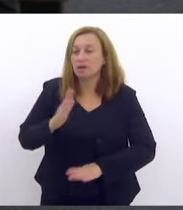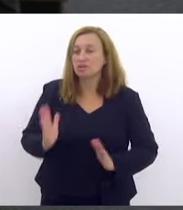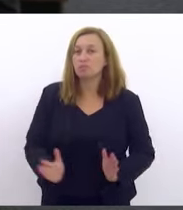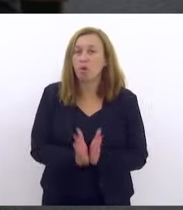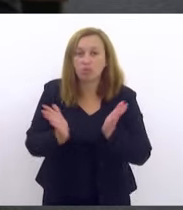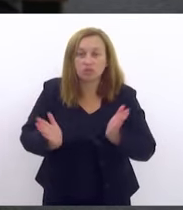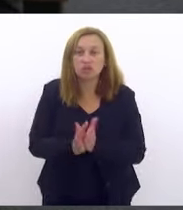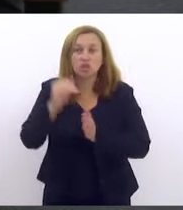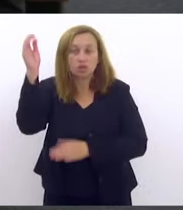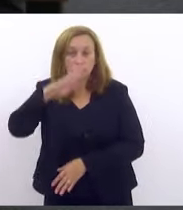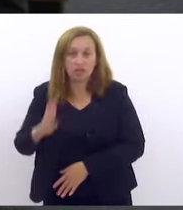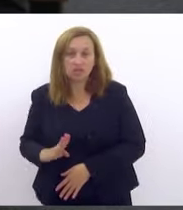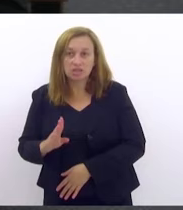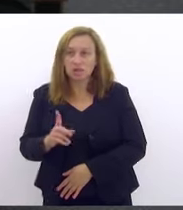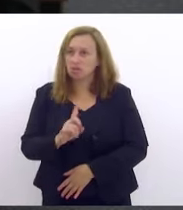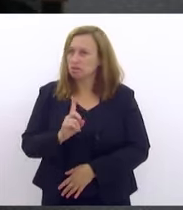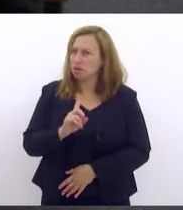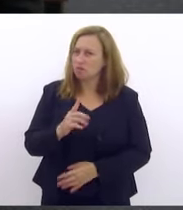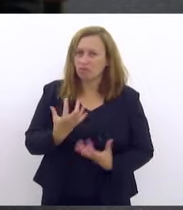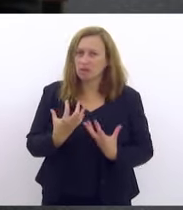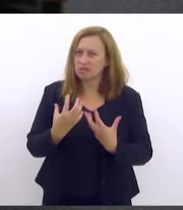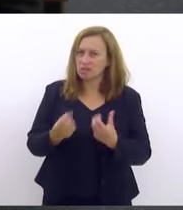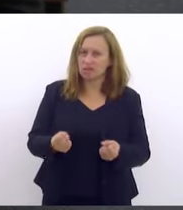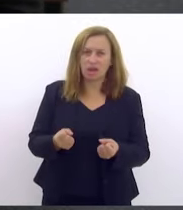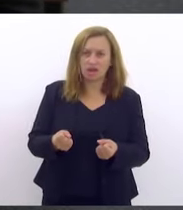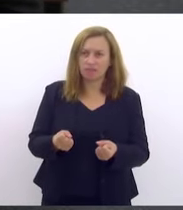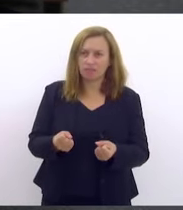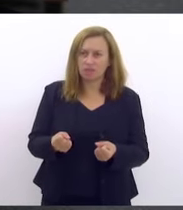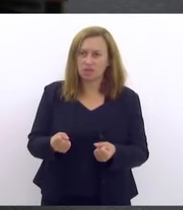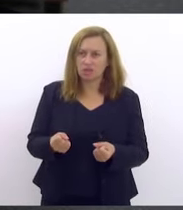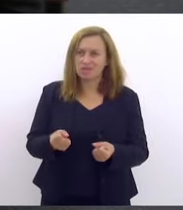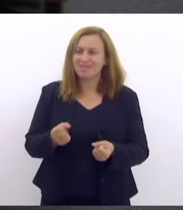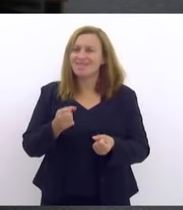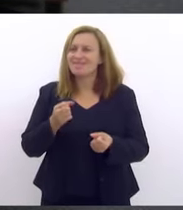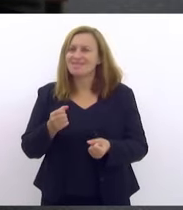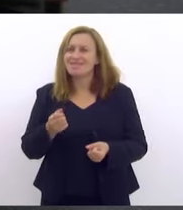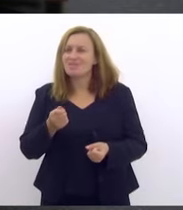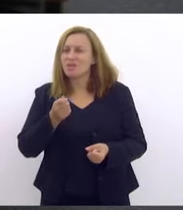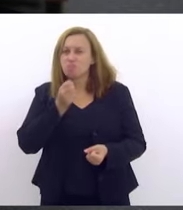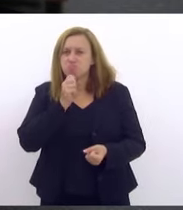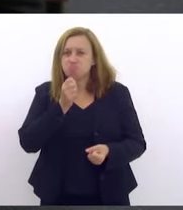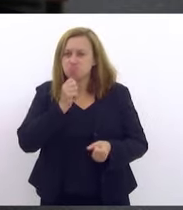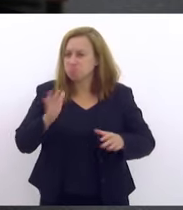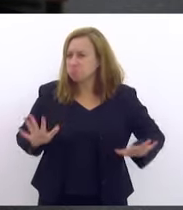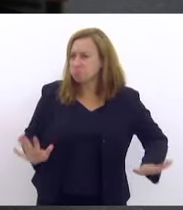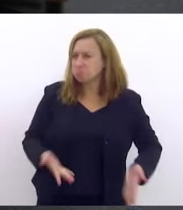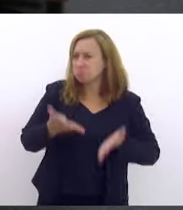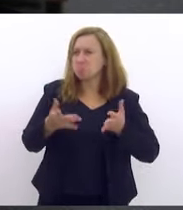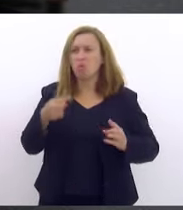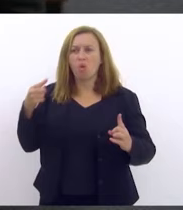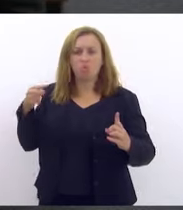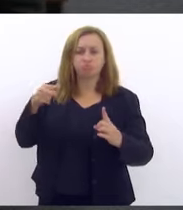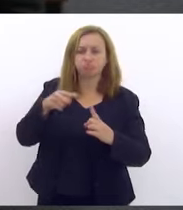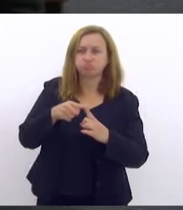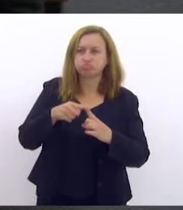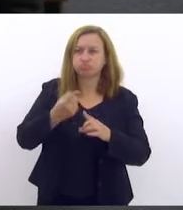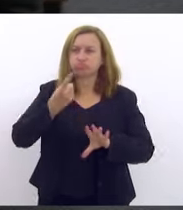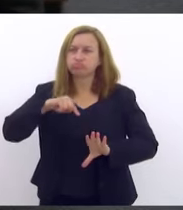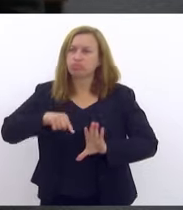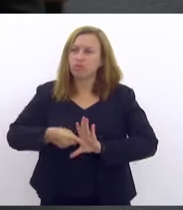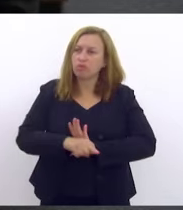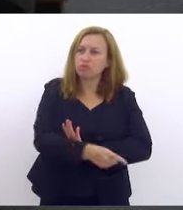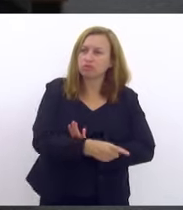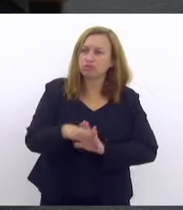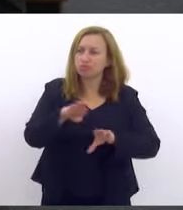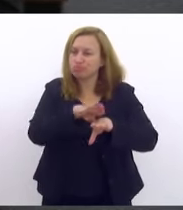Brasil. E a gente não vai referendar nenhuma iniciativa que tenha como objetivo o aprofundamento